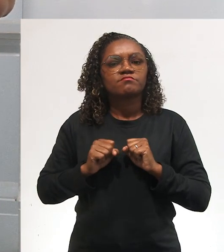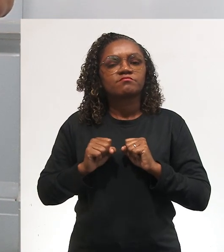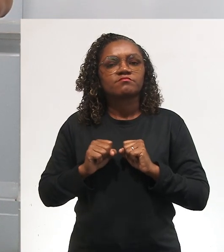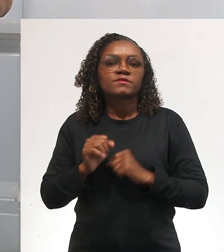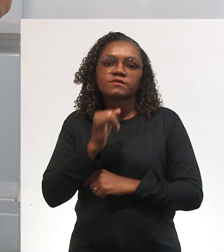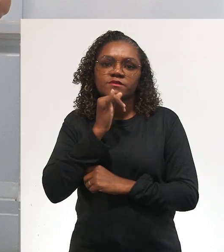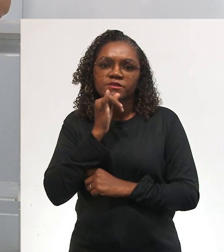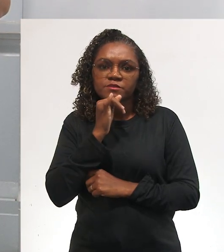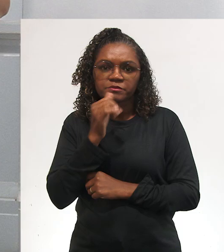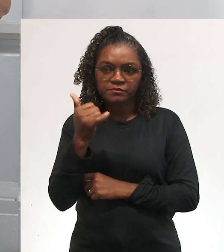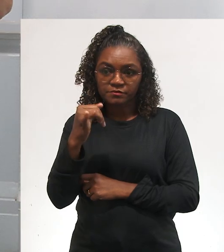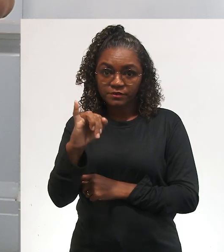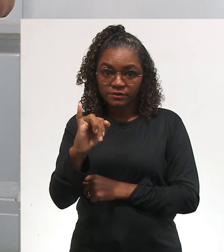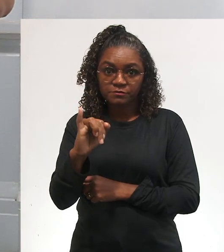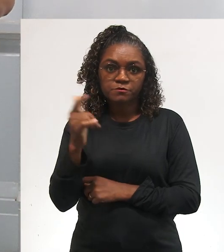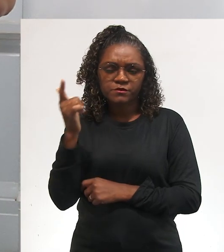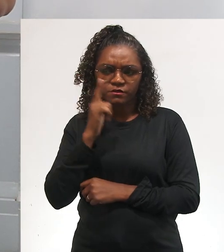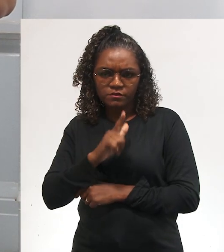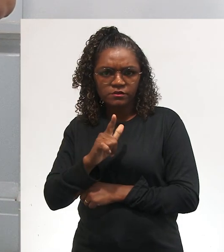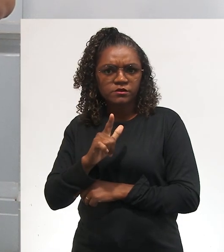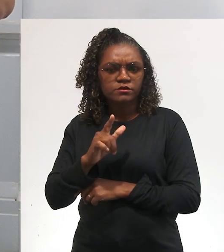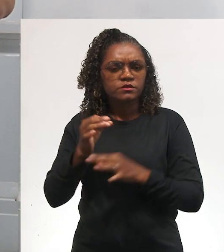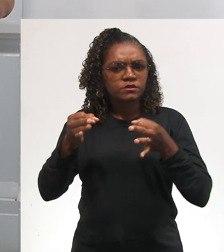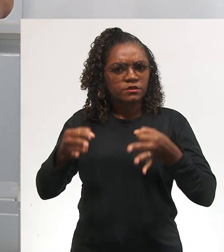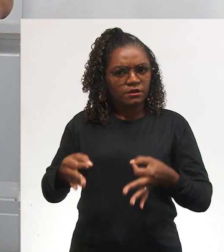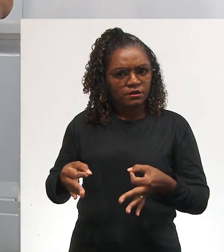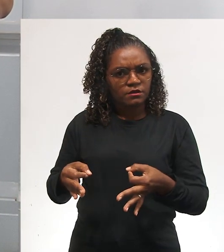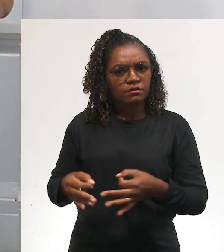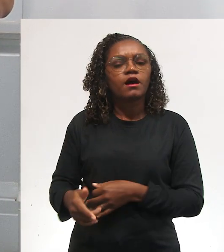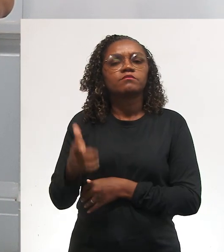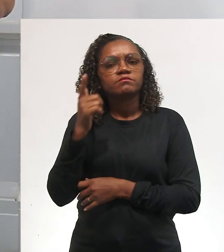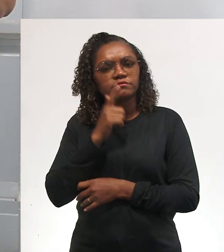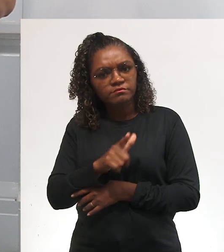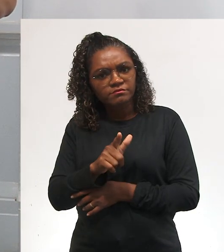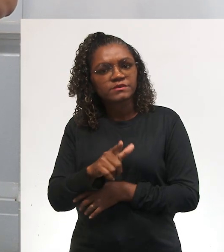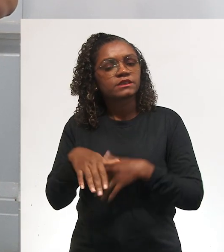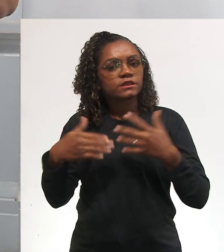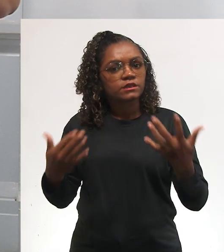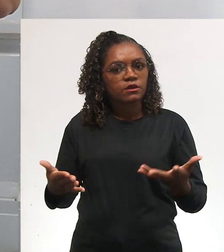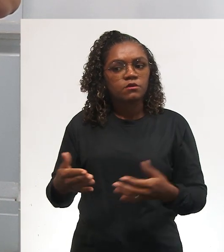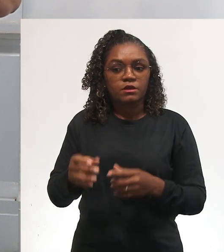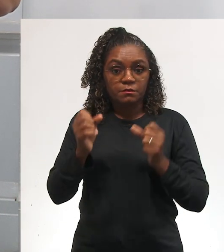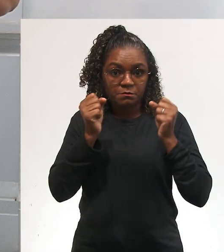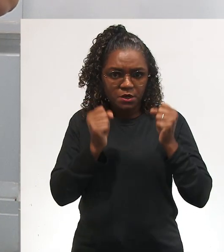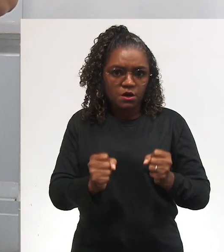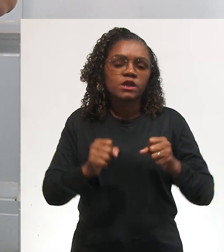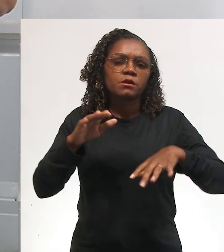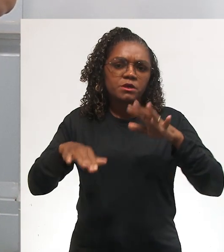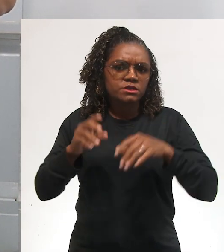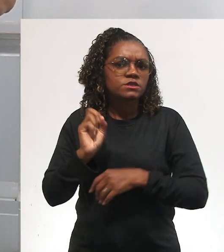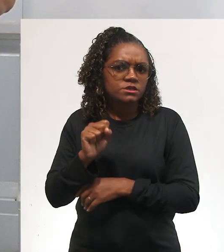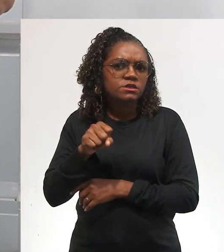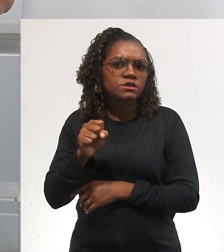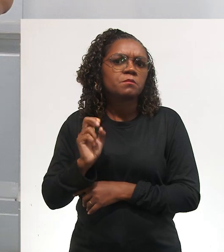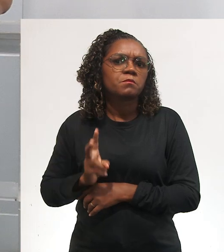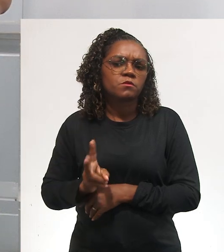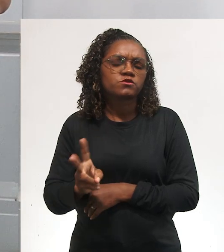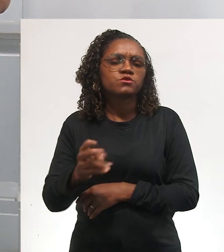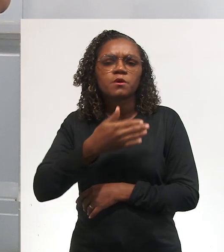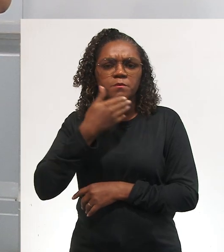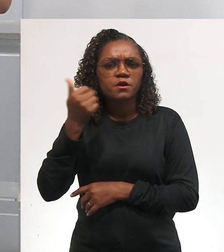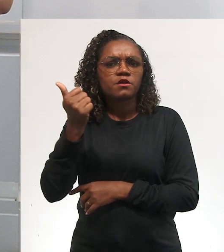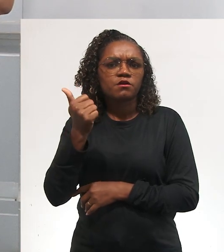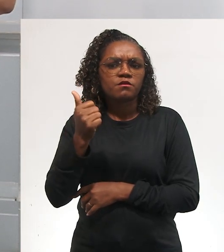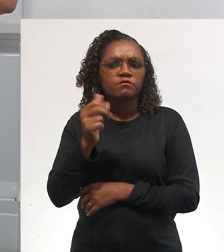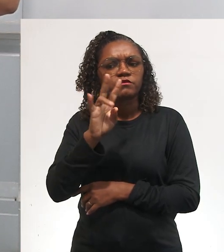esse comportamento e sempre pensar que as coisas podem e devem ser melhoradas.